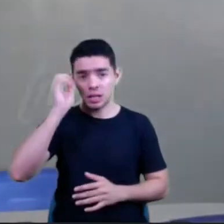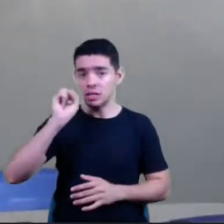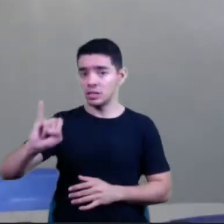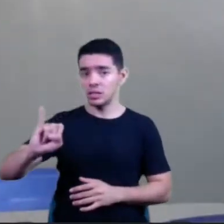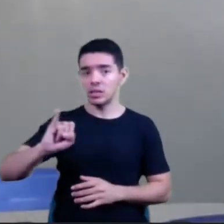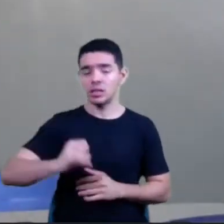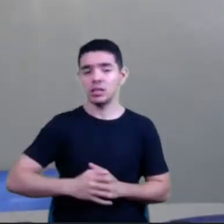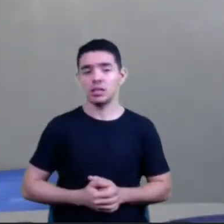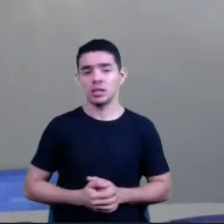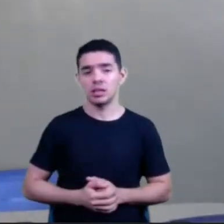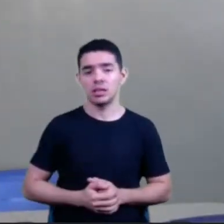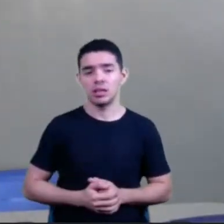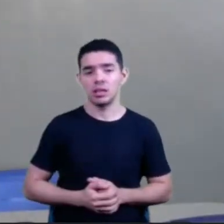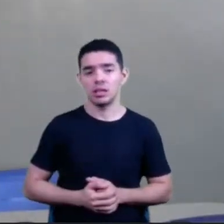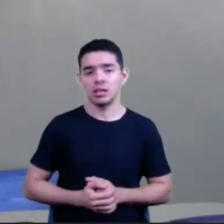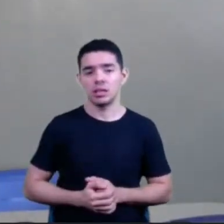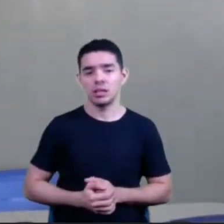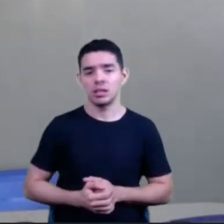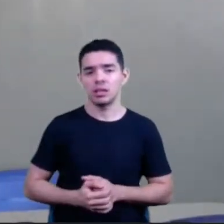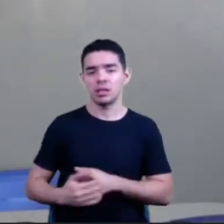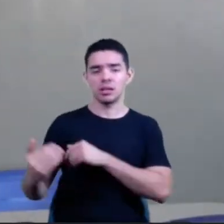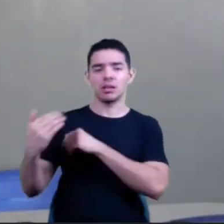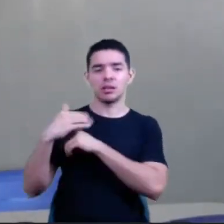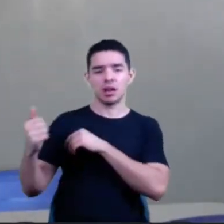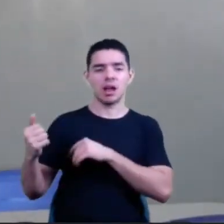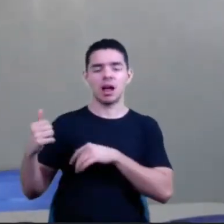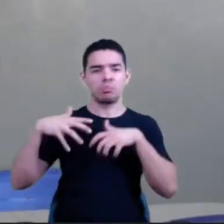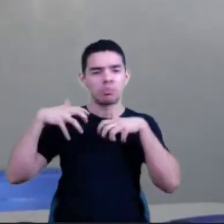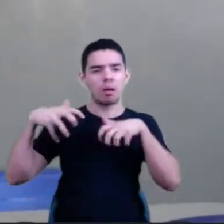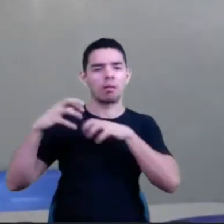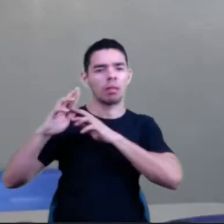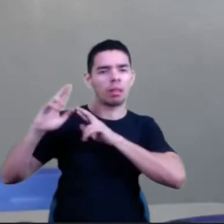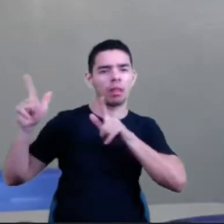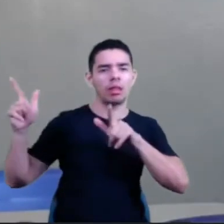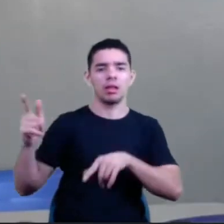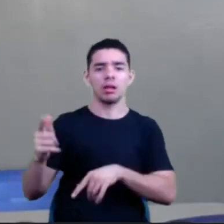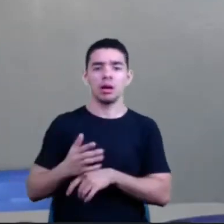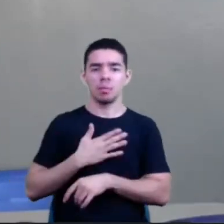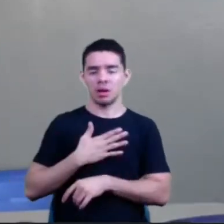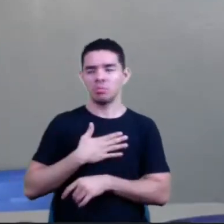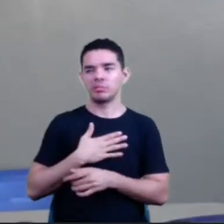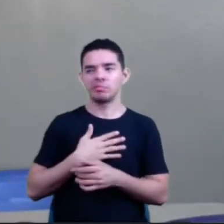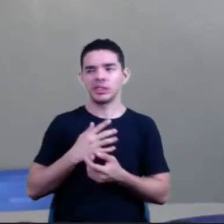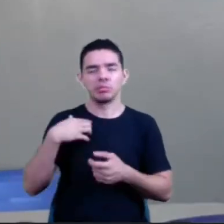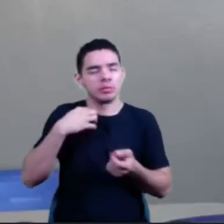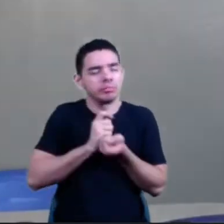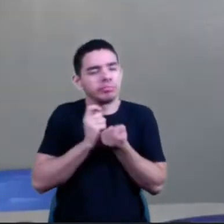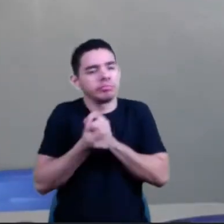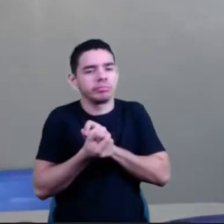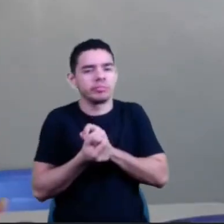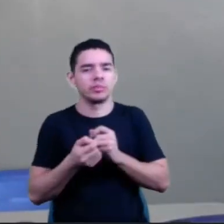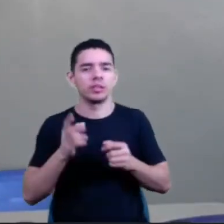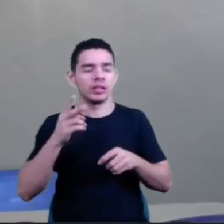chamava de, sei lá, de estranha, de monstro, de alguma coisa assim, eu achava que a culpa era minha mesmo, então eu tinha que mudar isso, então eu